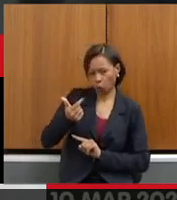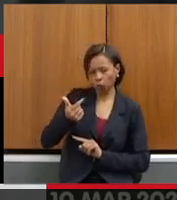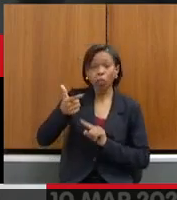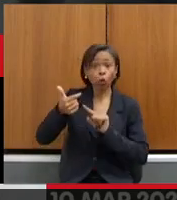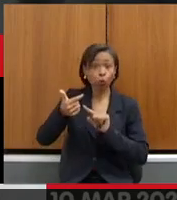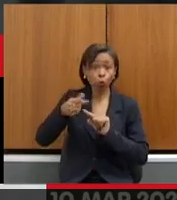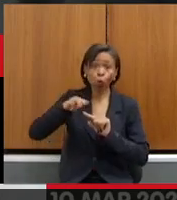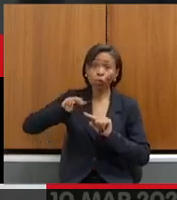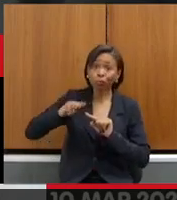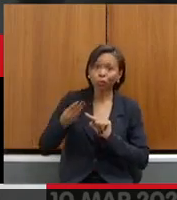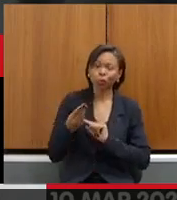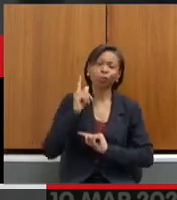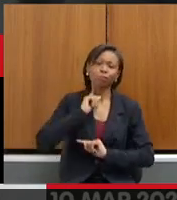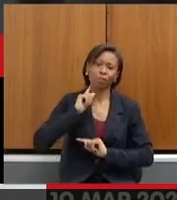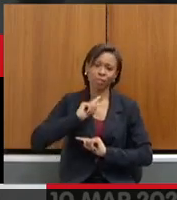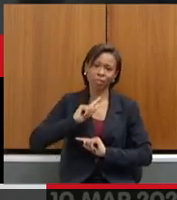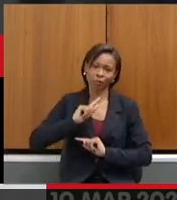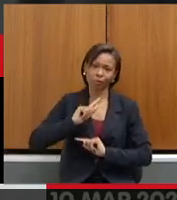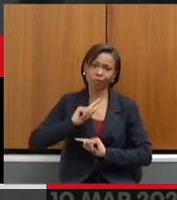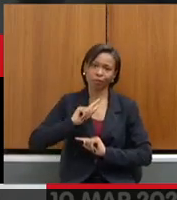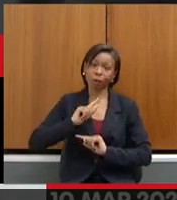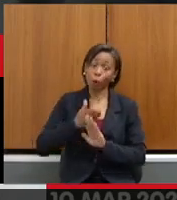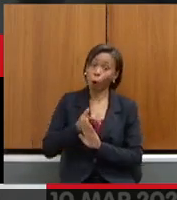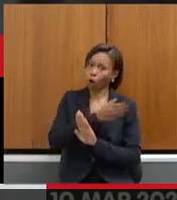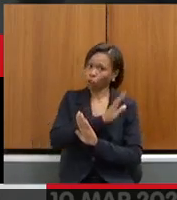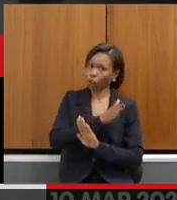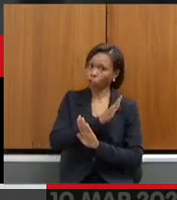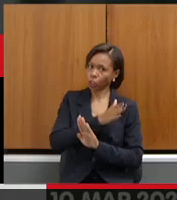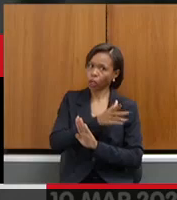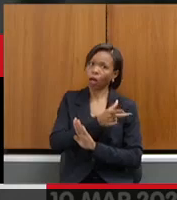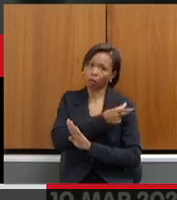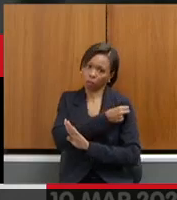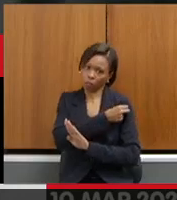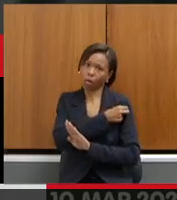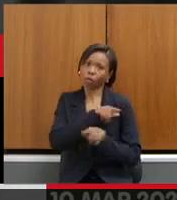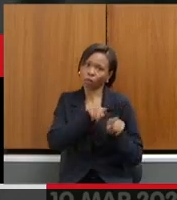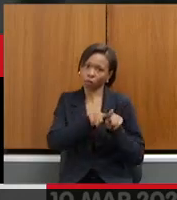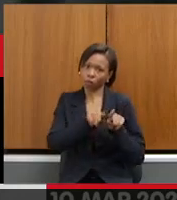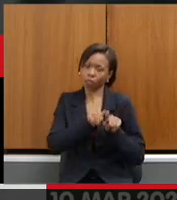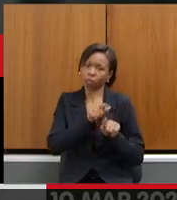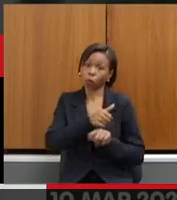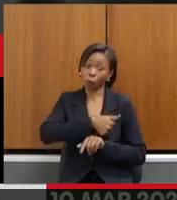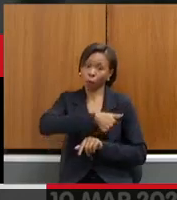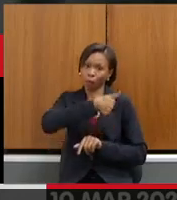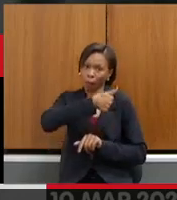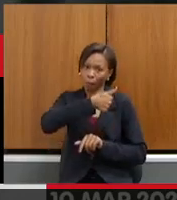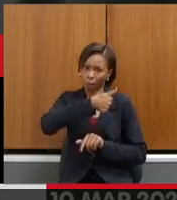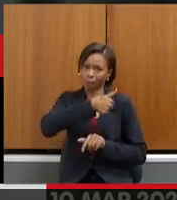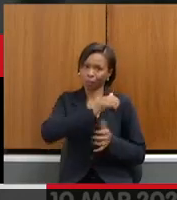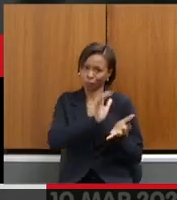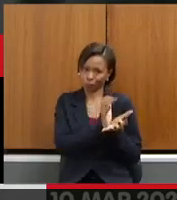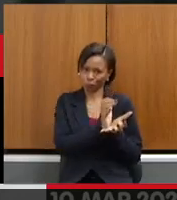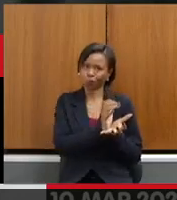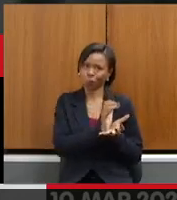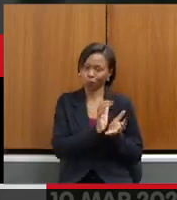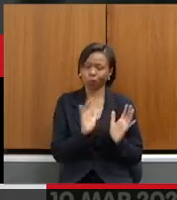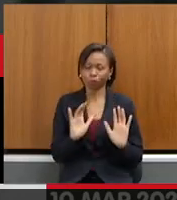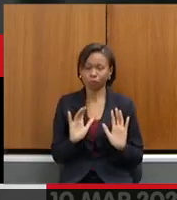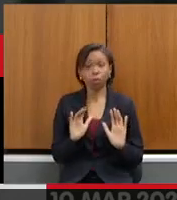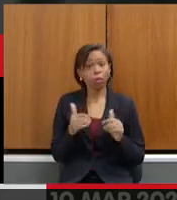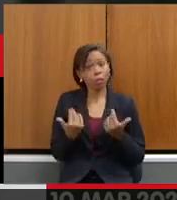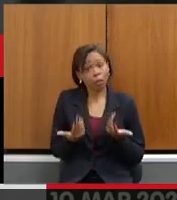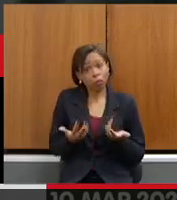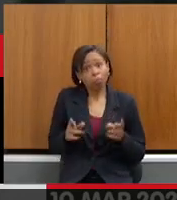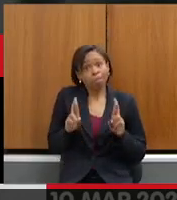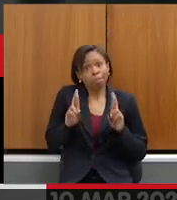mineiros além dos que já foram vacinados na primeira dose é isso é muito otimista isso tem que